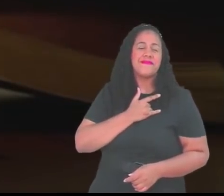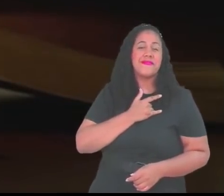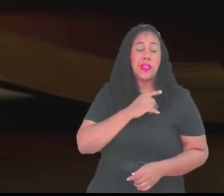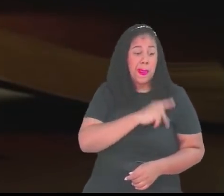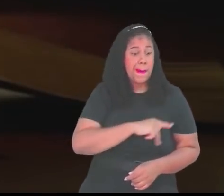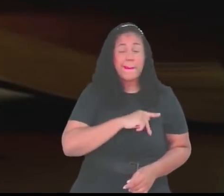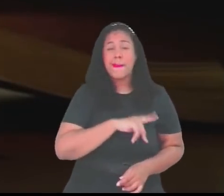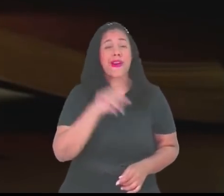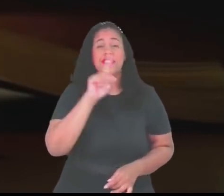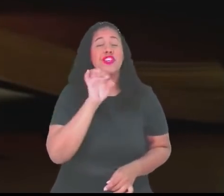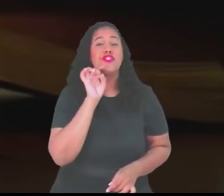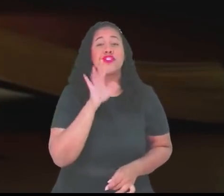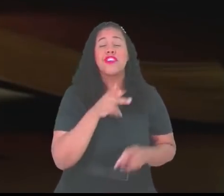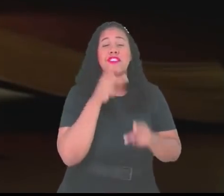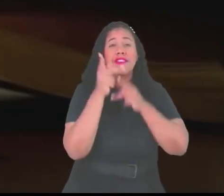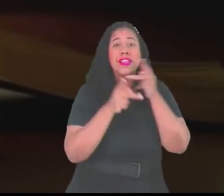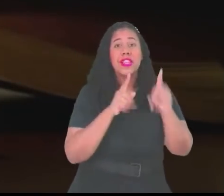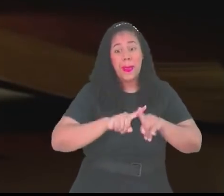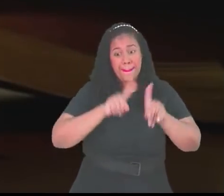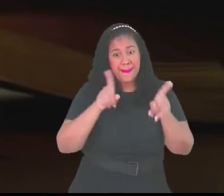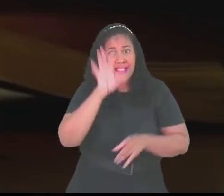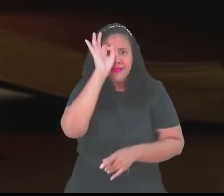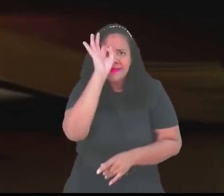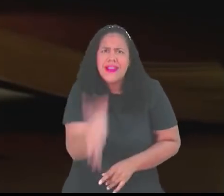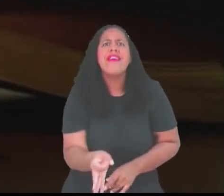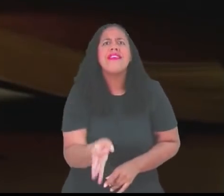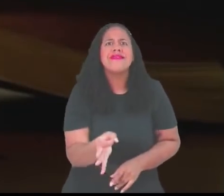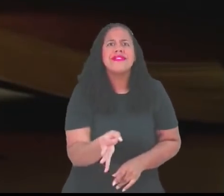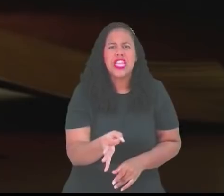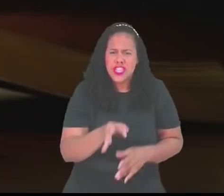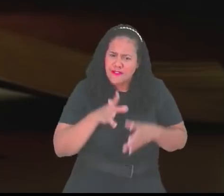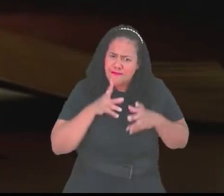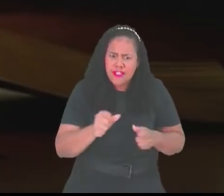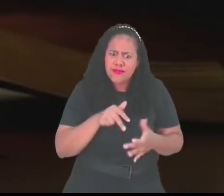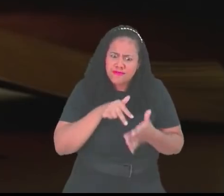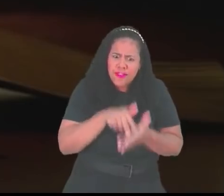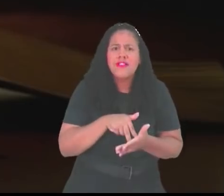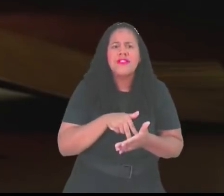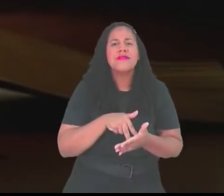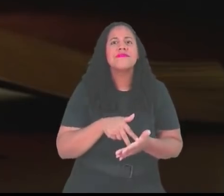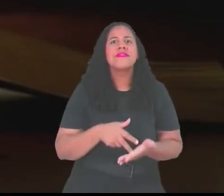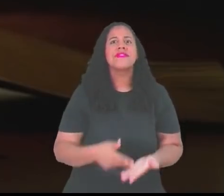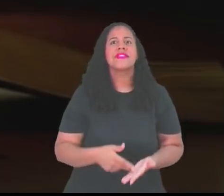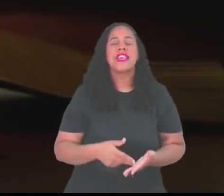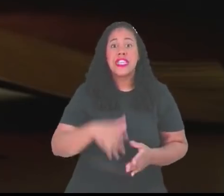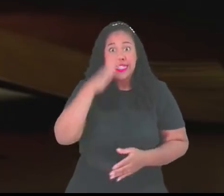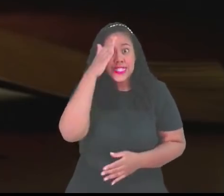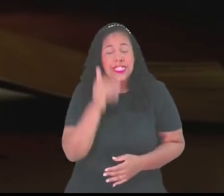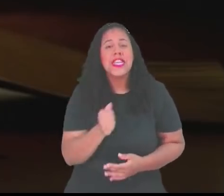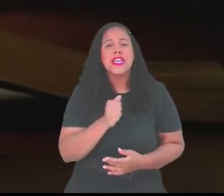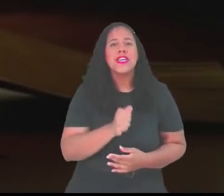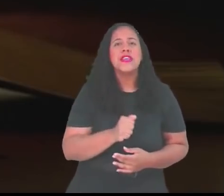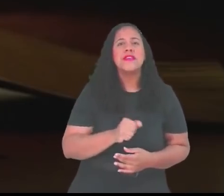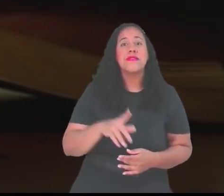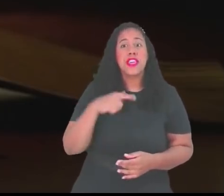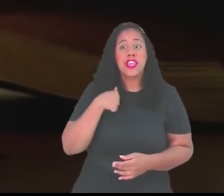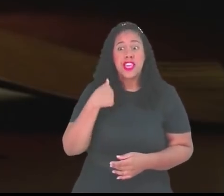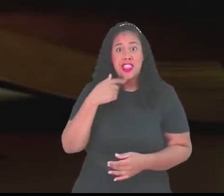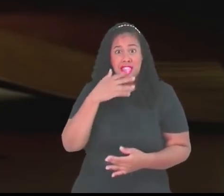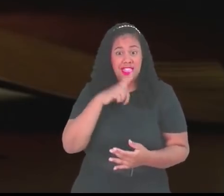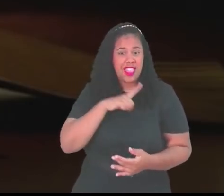Paulo não só está falando, ele está certo, ele está seguro. Ele sabe em quem tem